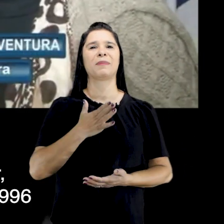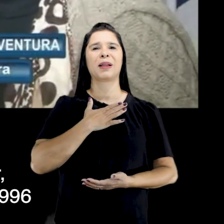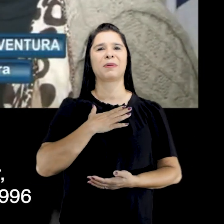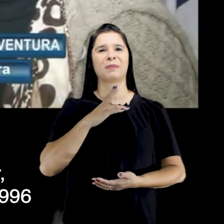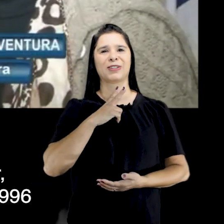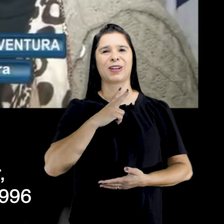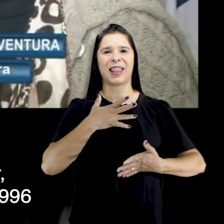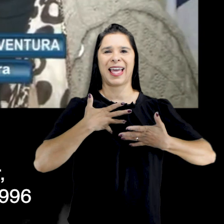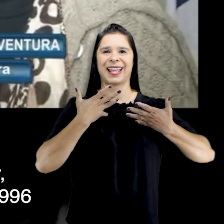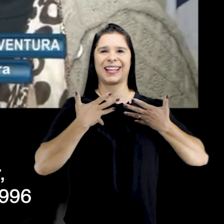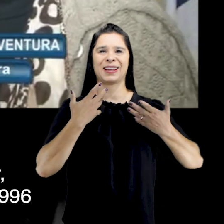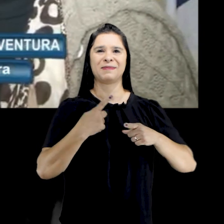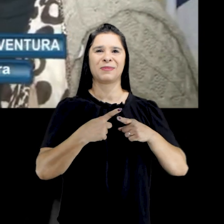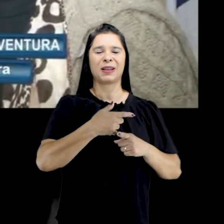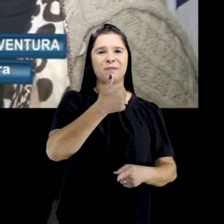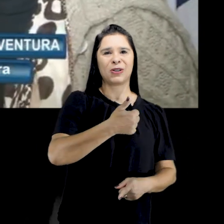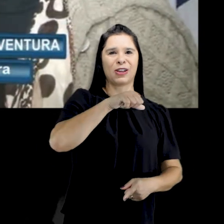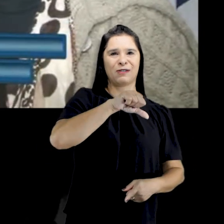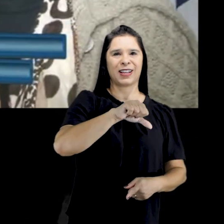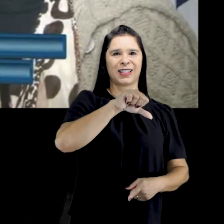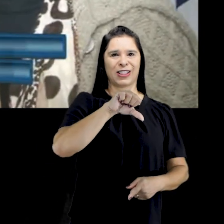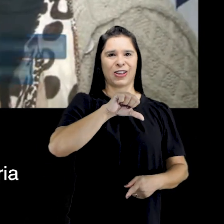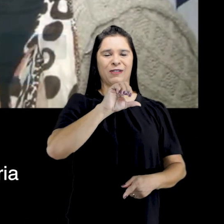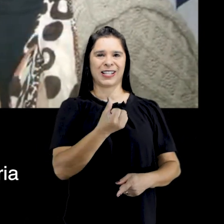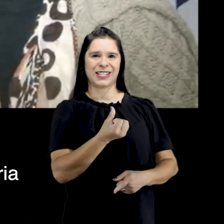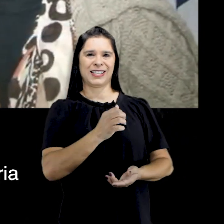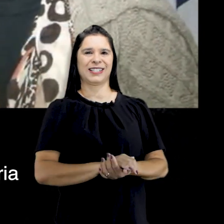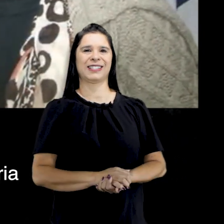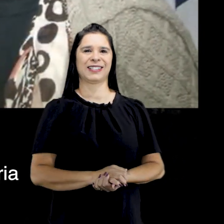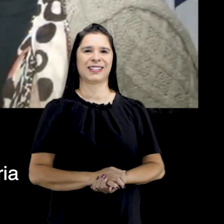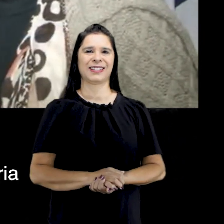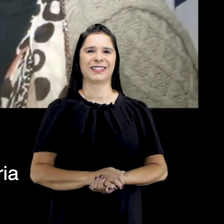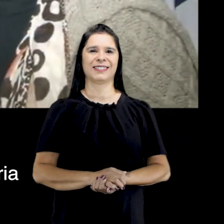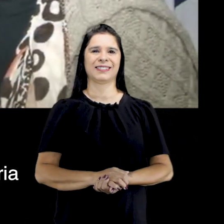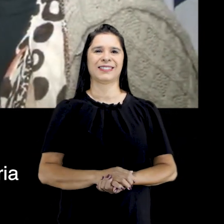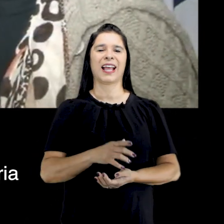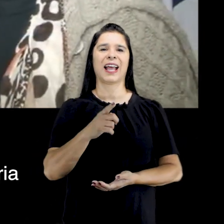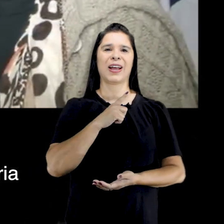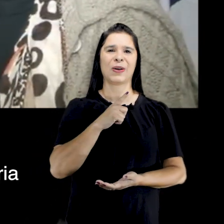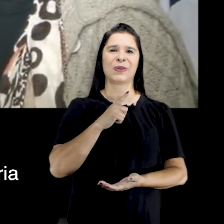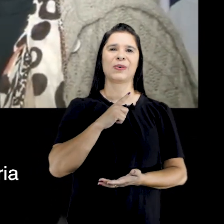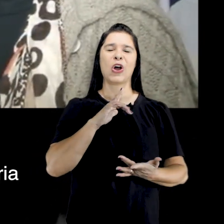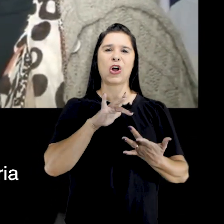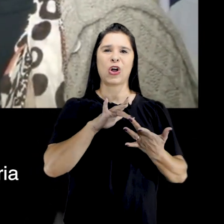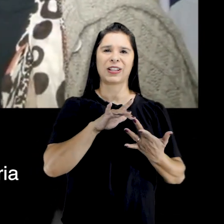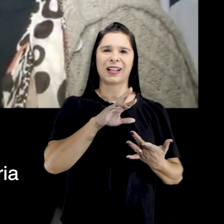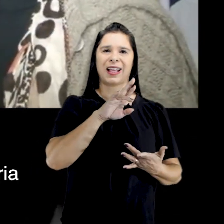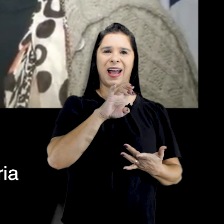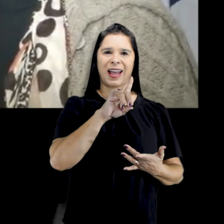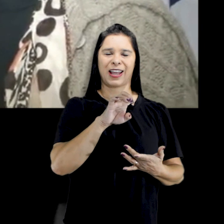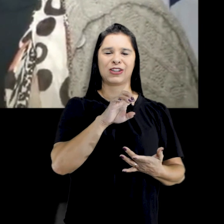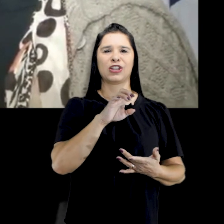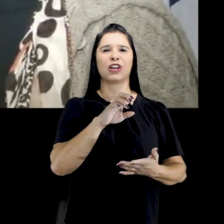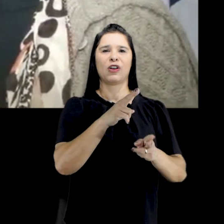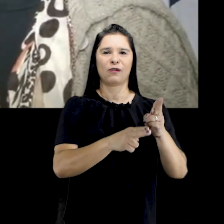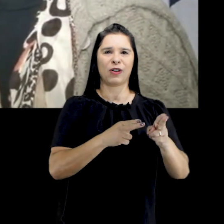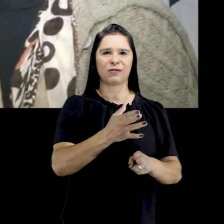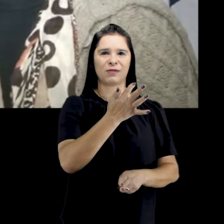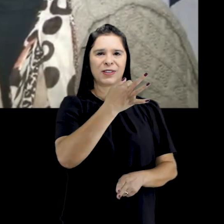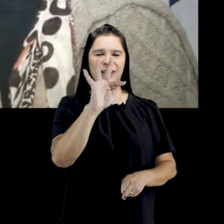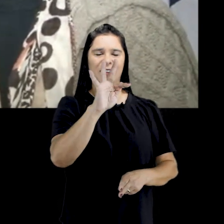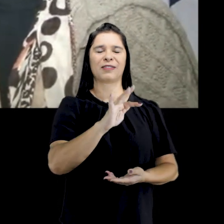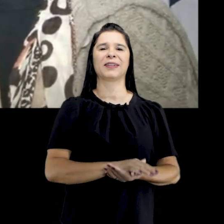desde 1996, em um contato com a Rede Ferroviária Federal, Sociedade Anônima,